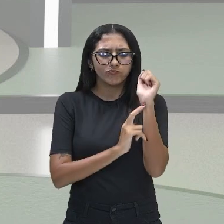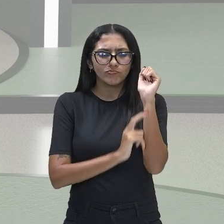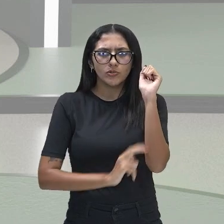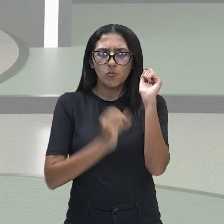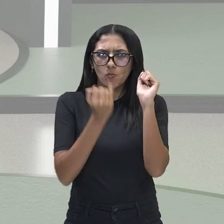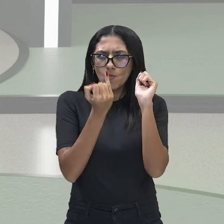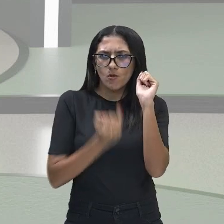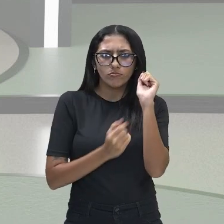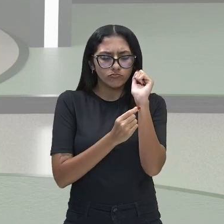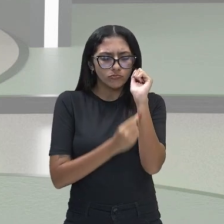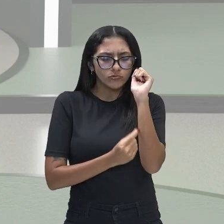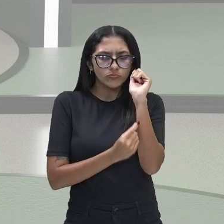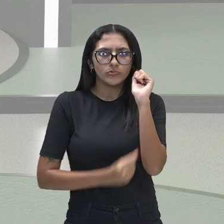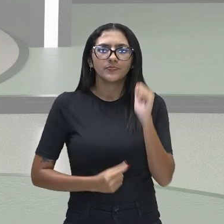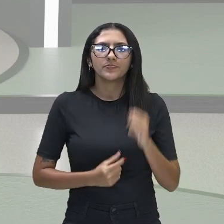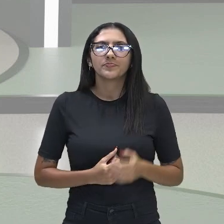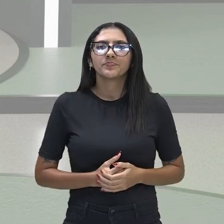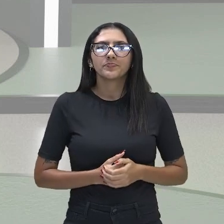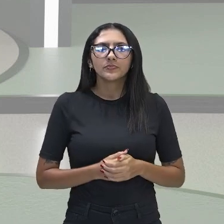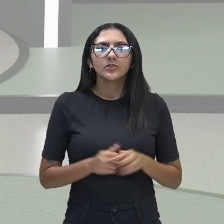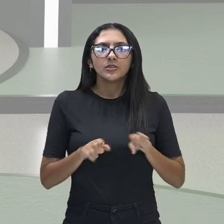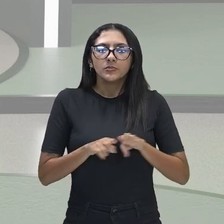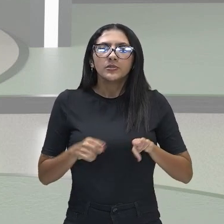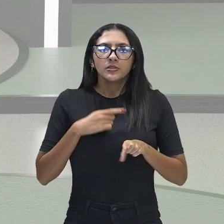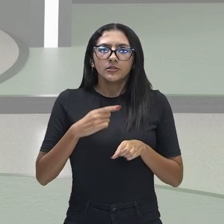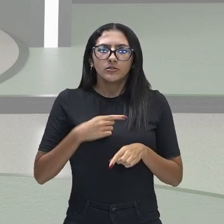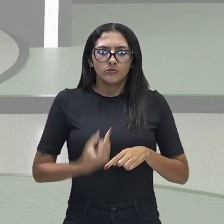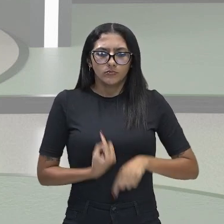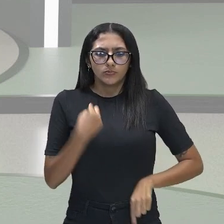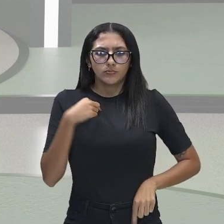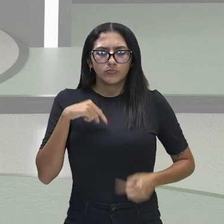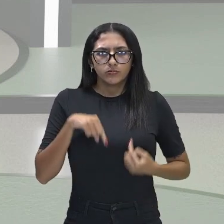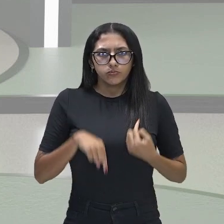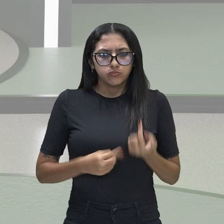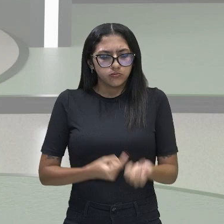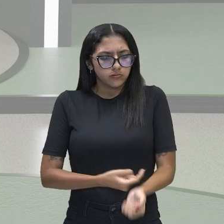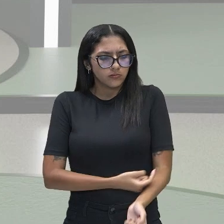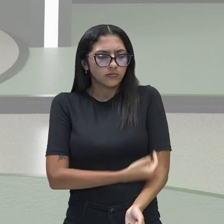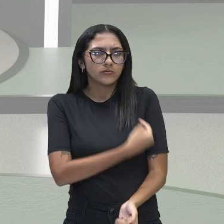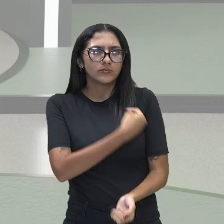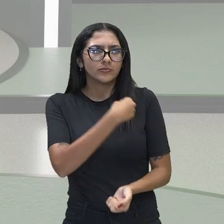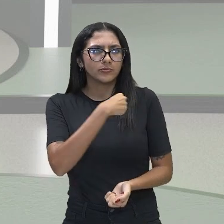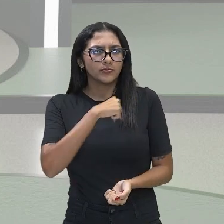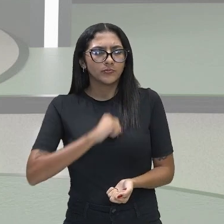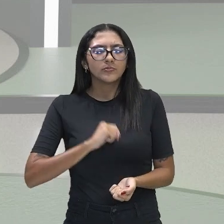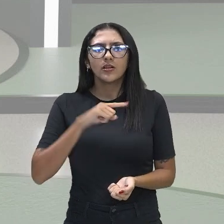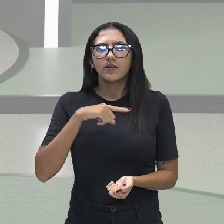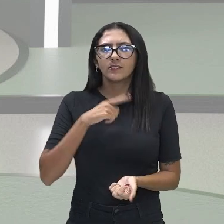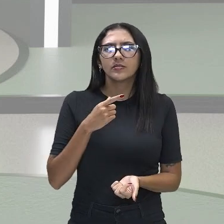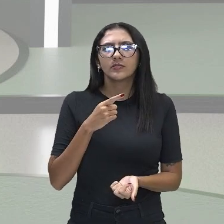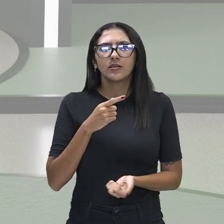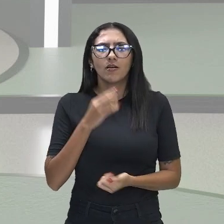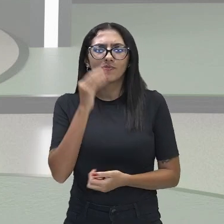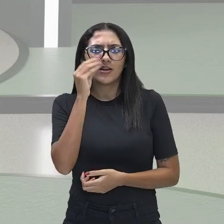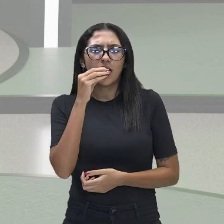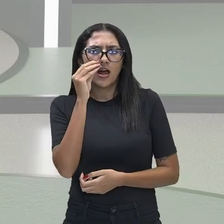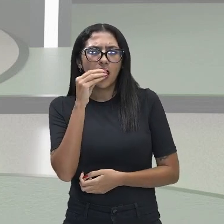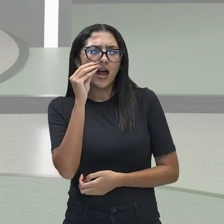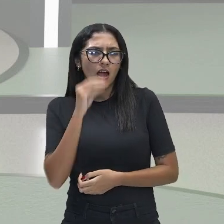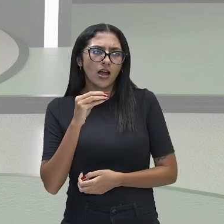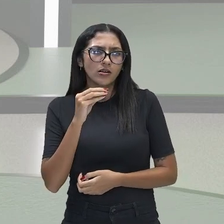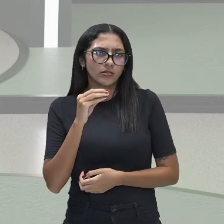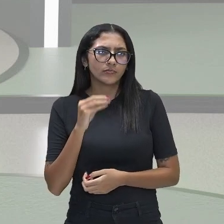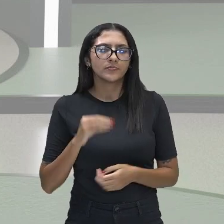as nossas veias, pela circulação ser um pouco mais fraca, menos